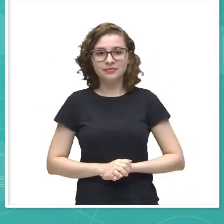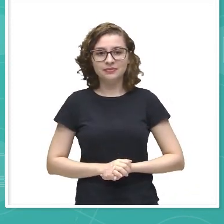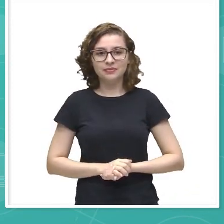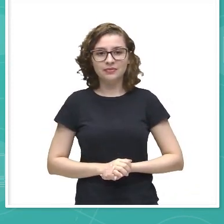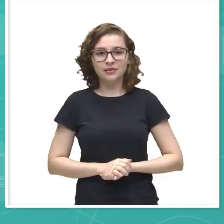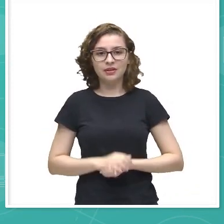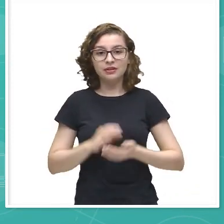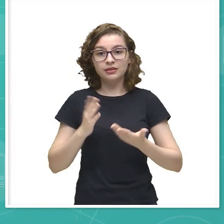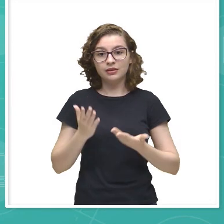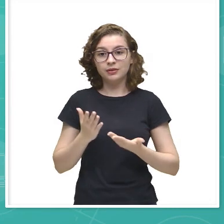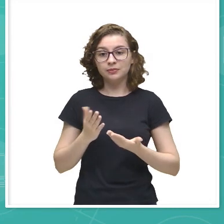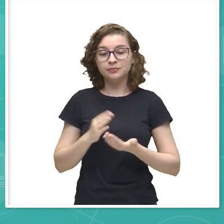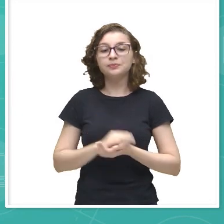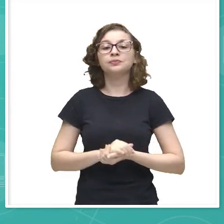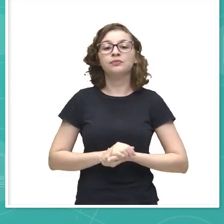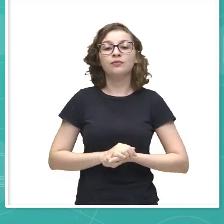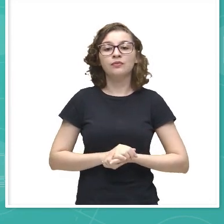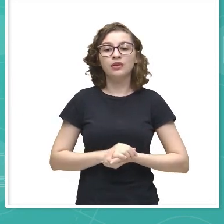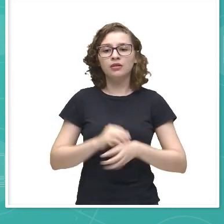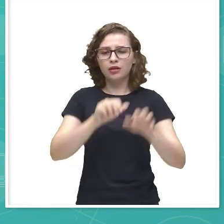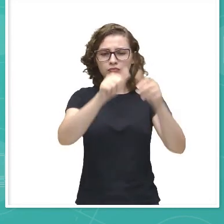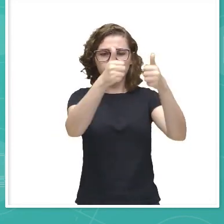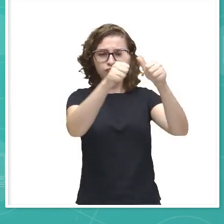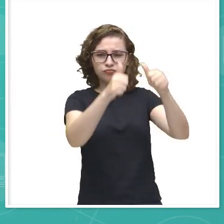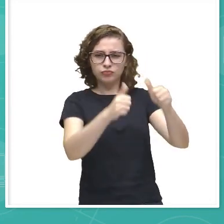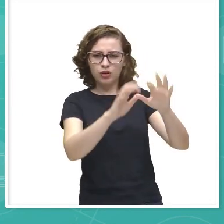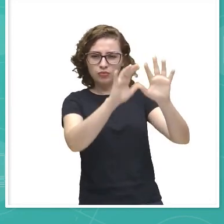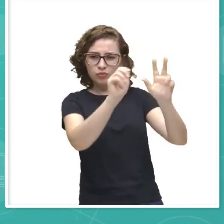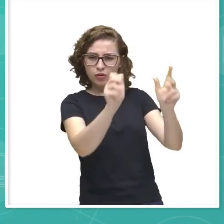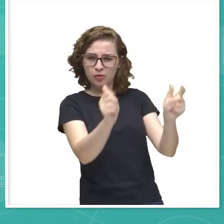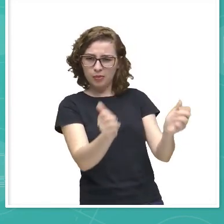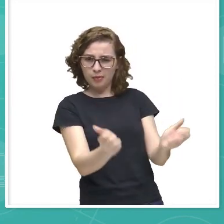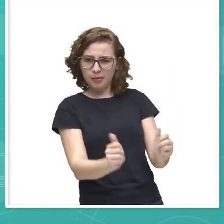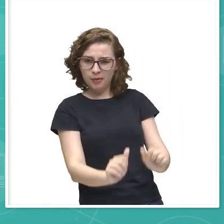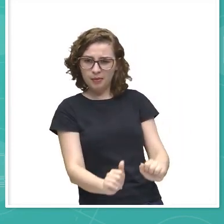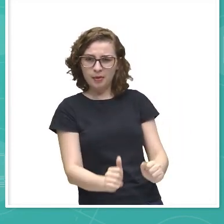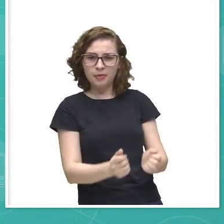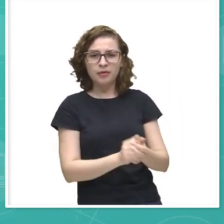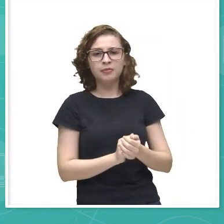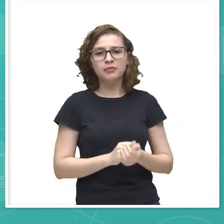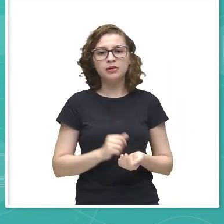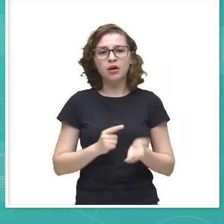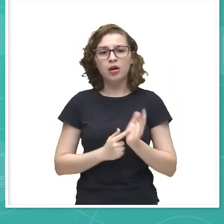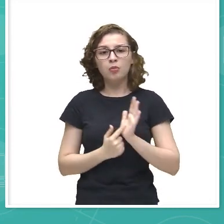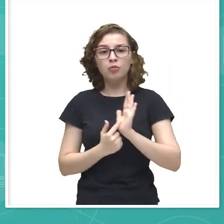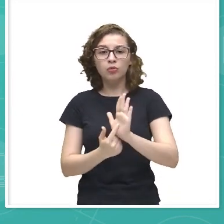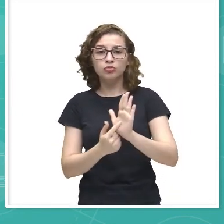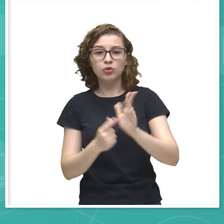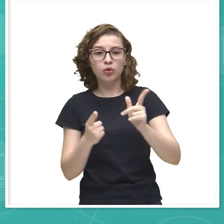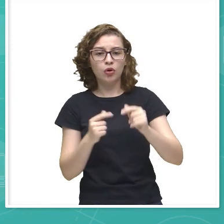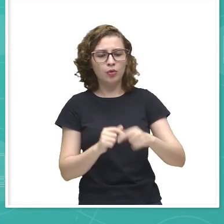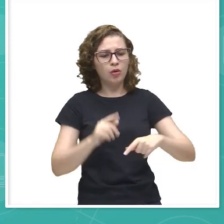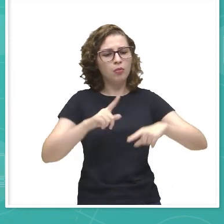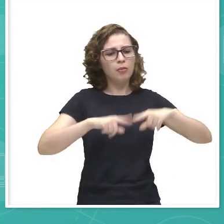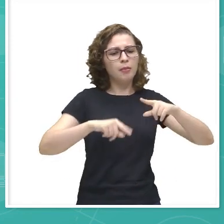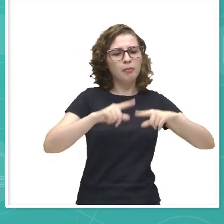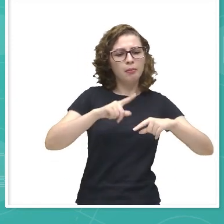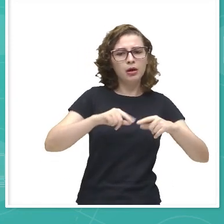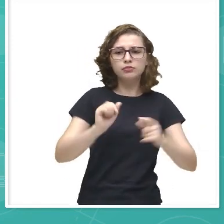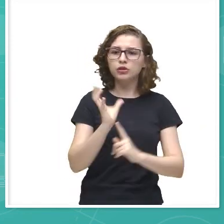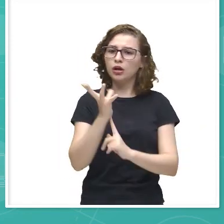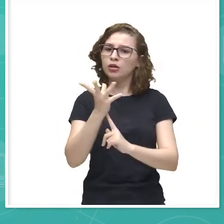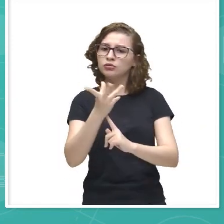na obra escultórica, nessa escultura que ela está apresentada, a cerâmica é apresentada como um suporte para a arte,